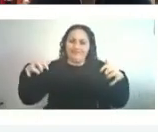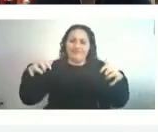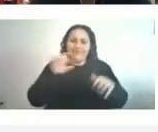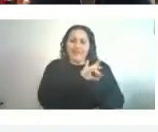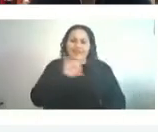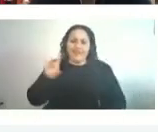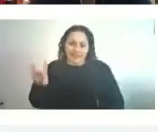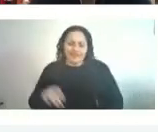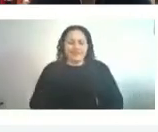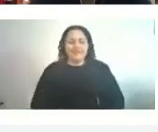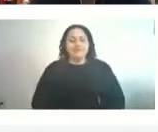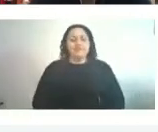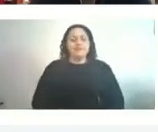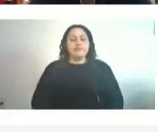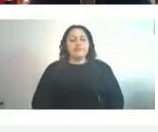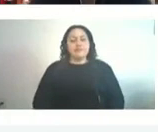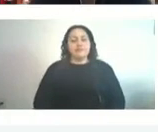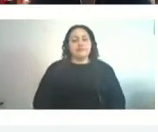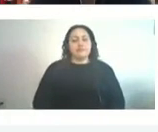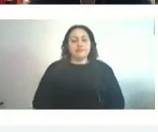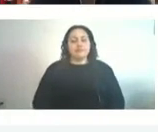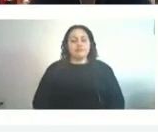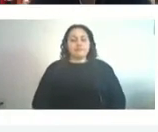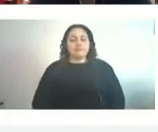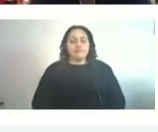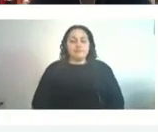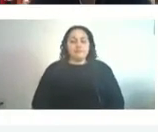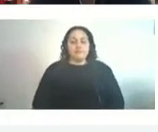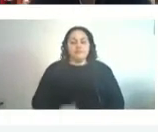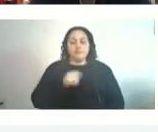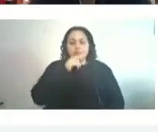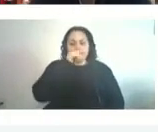essa dimensão da modernidade, ela começa